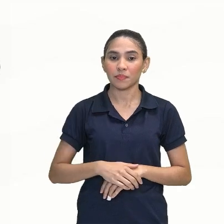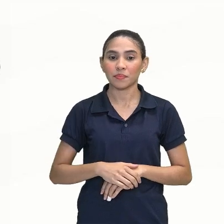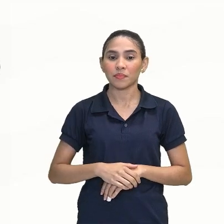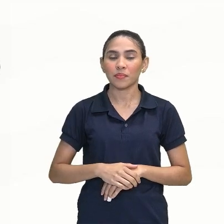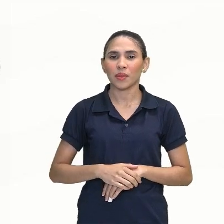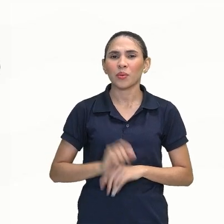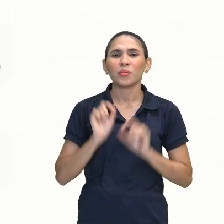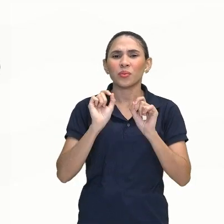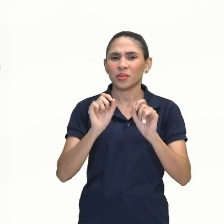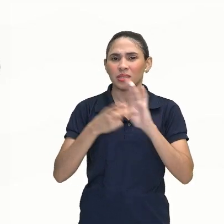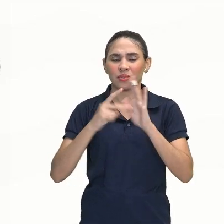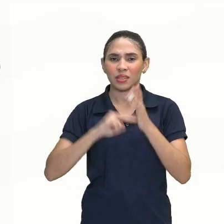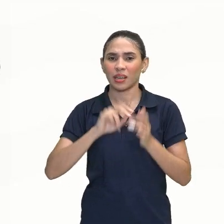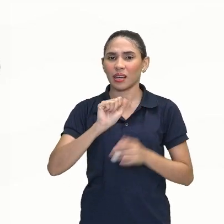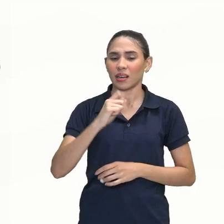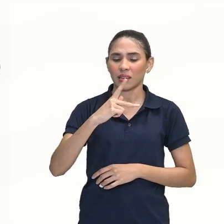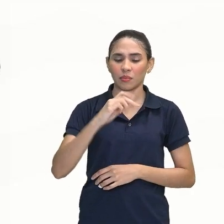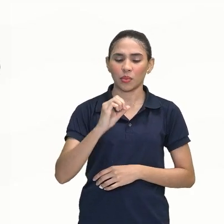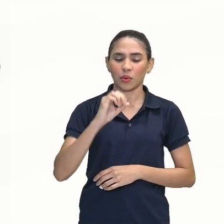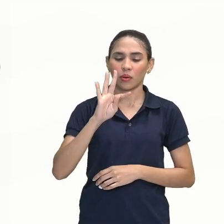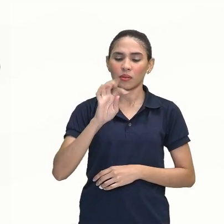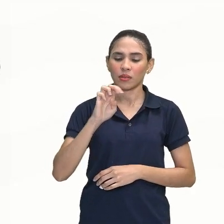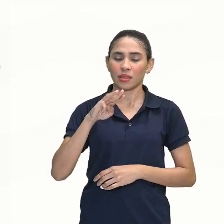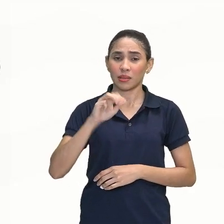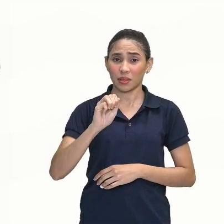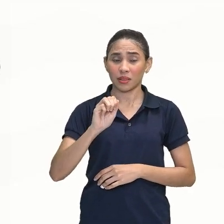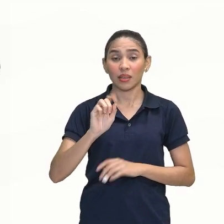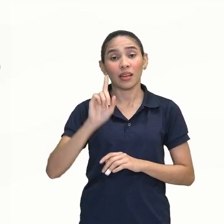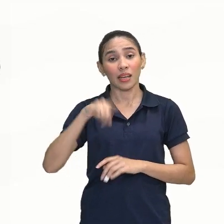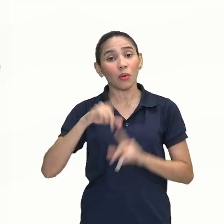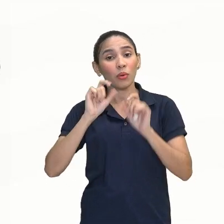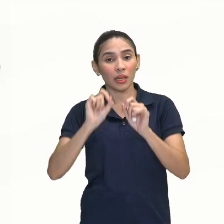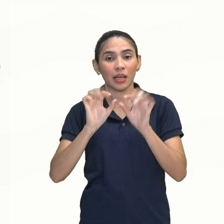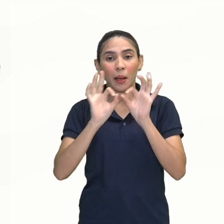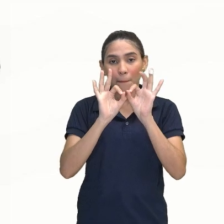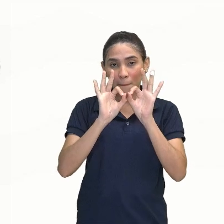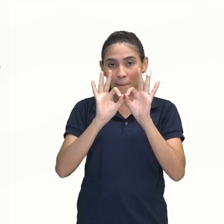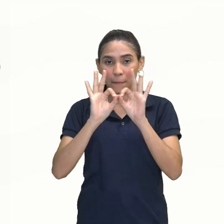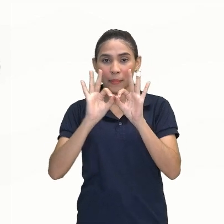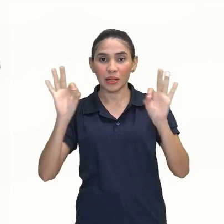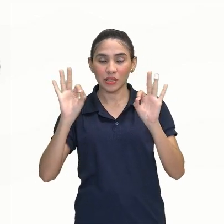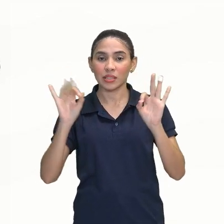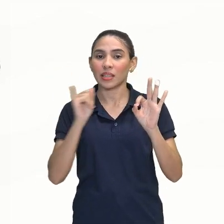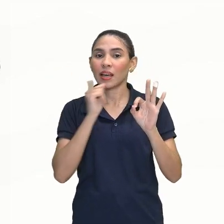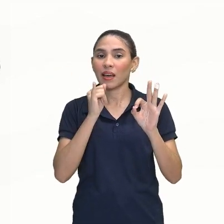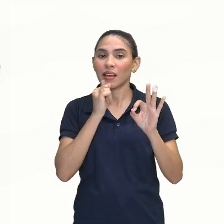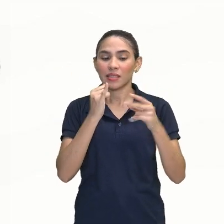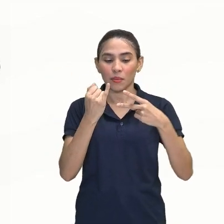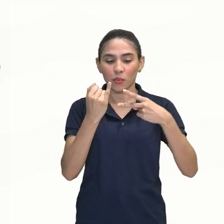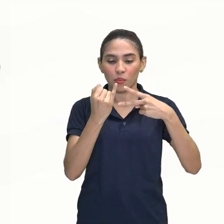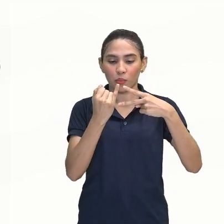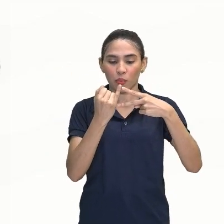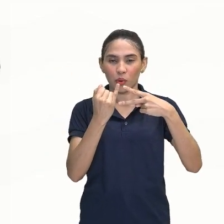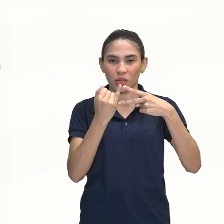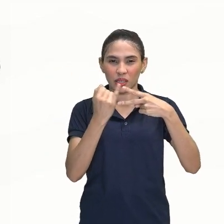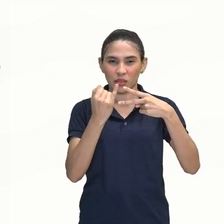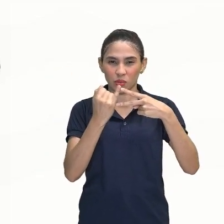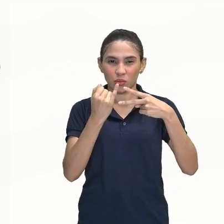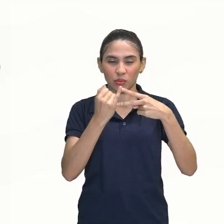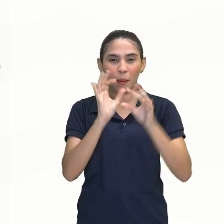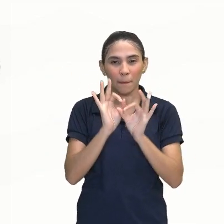Quem que é o apótema? O apótema é exatamente a medida que vem do centro do polígono,